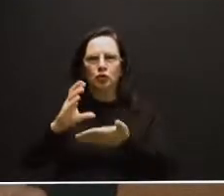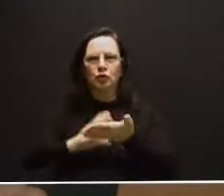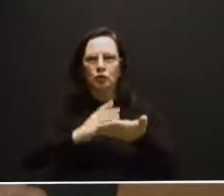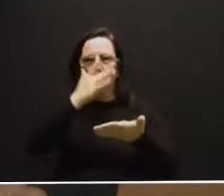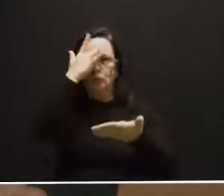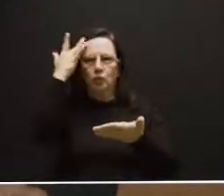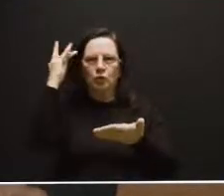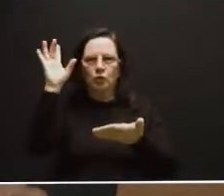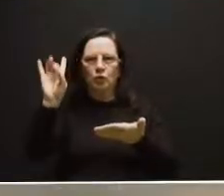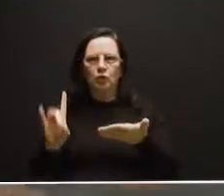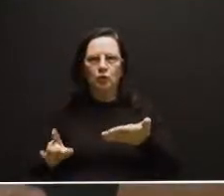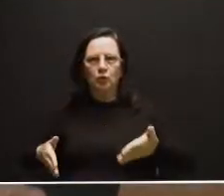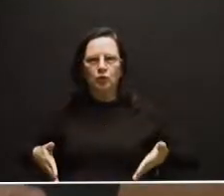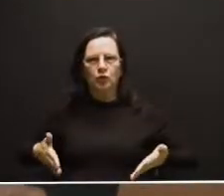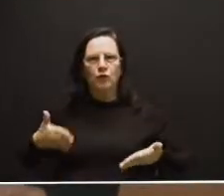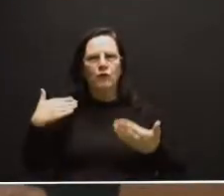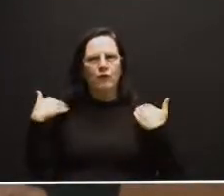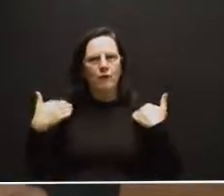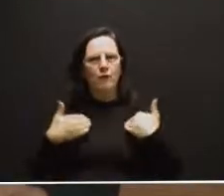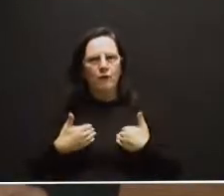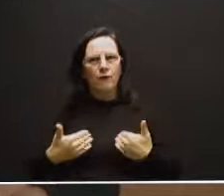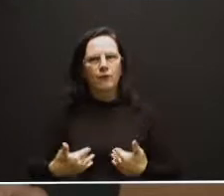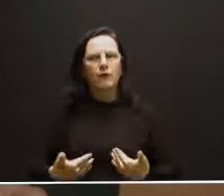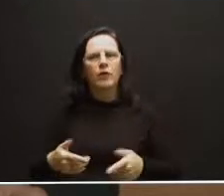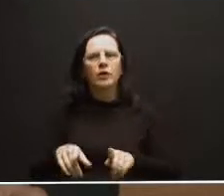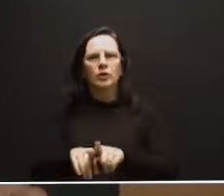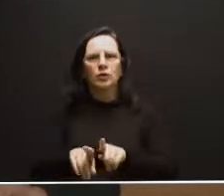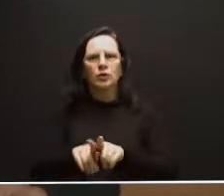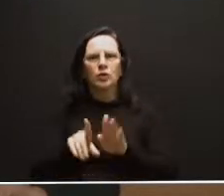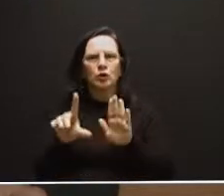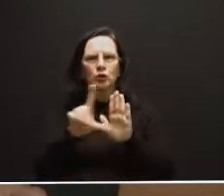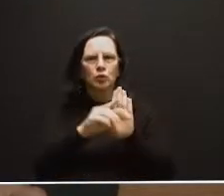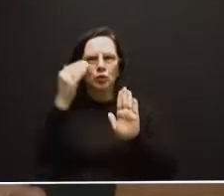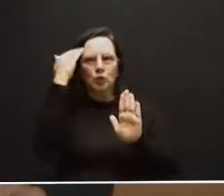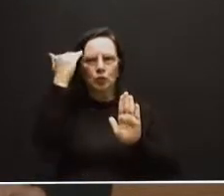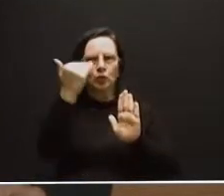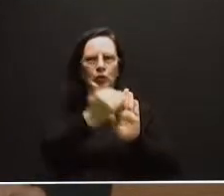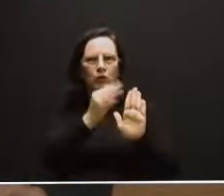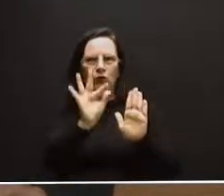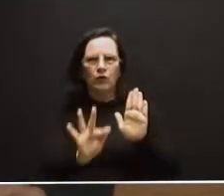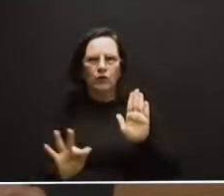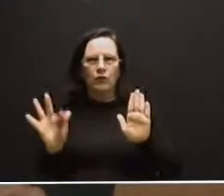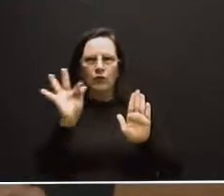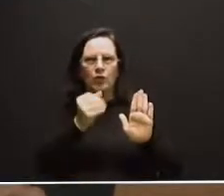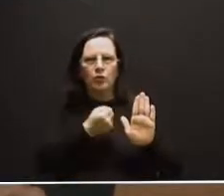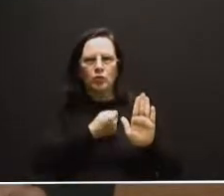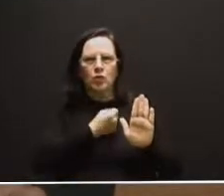deficientes físicos conforme disposto na lei federal número